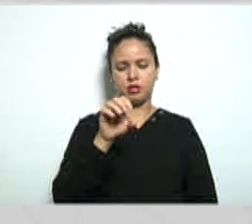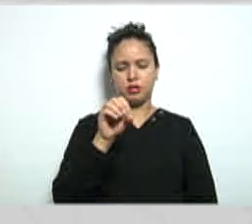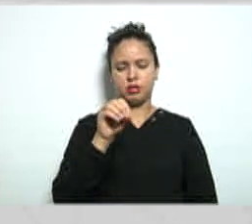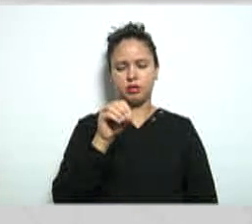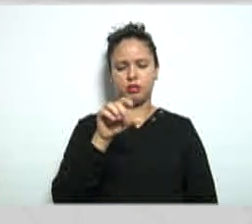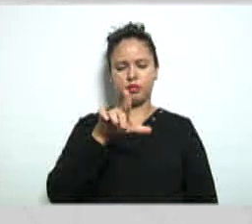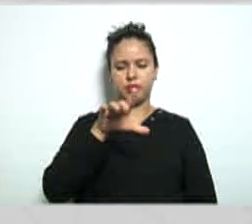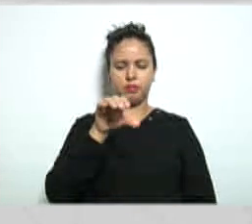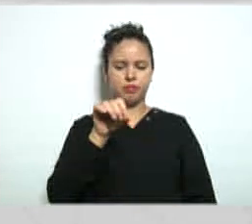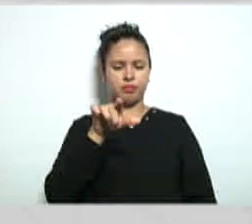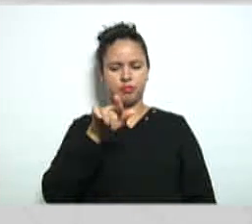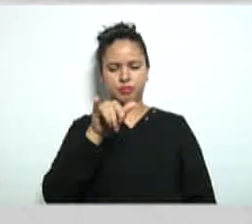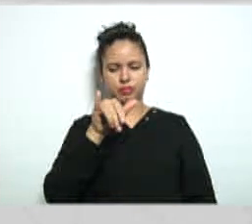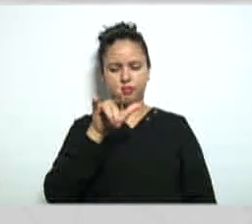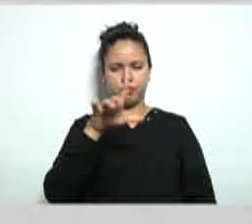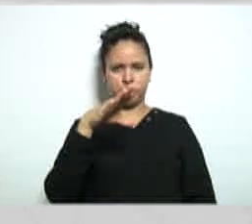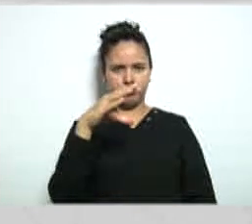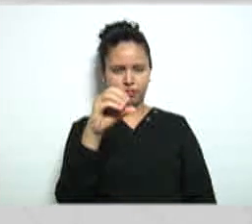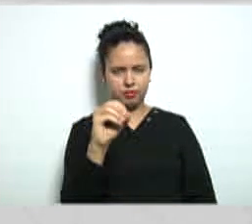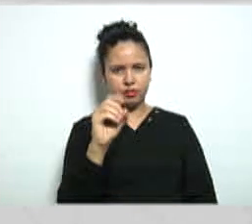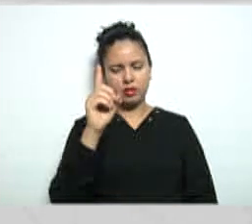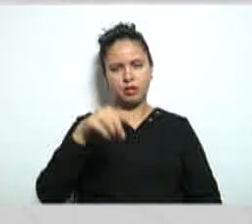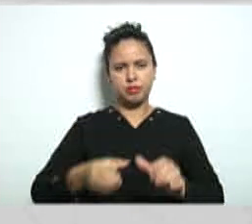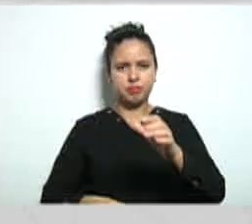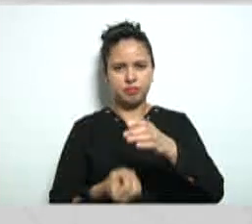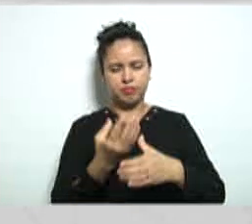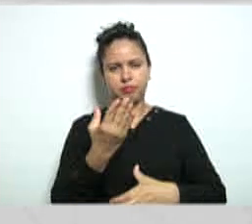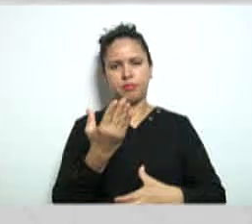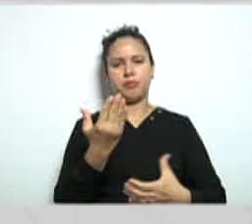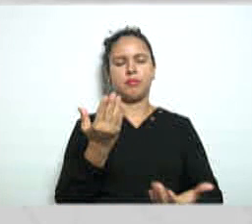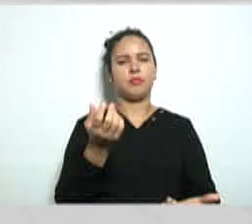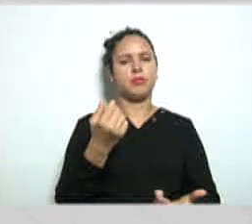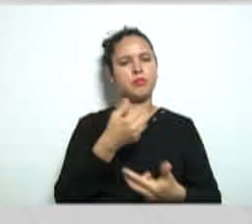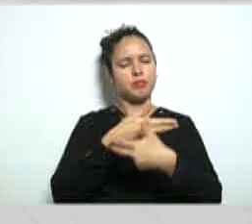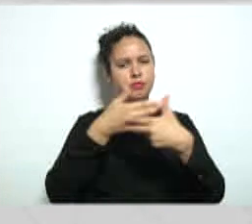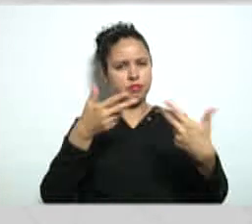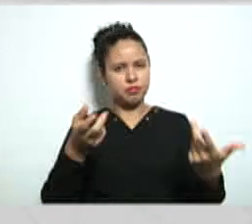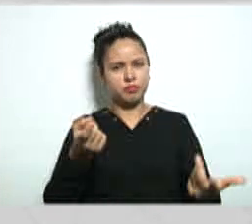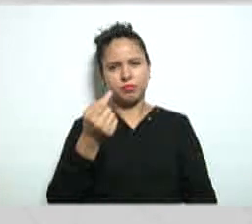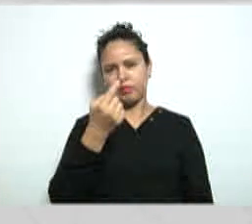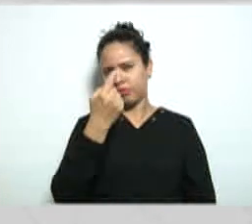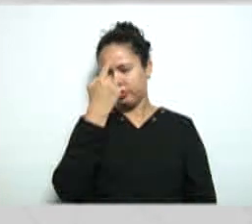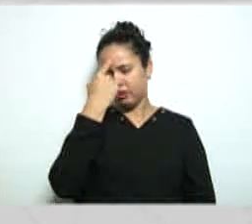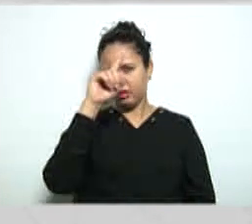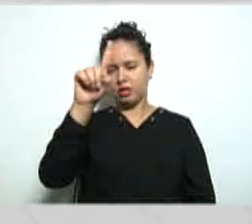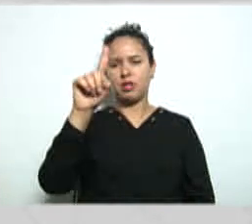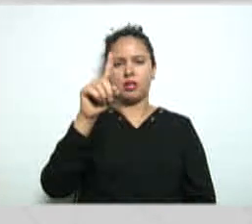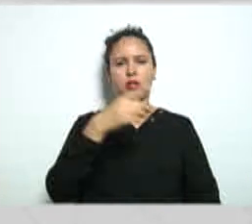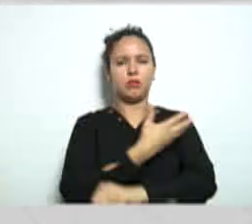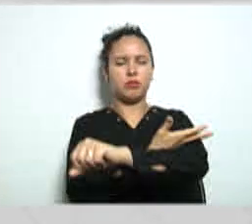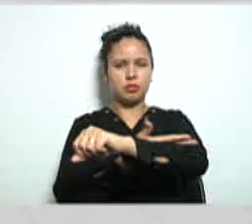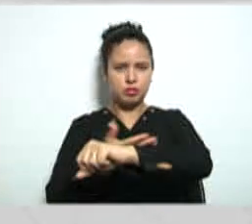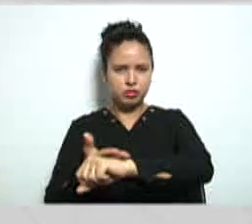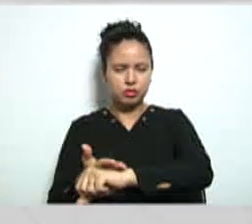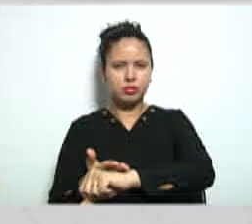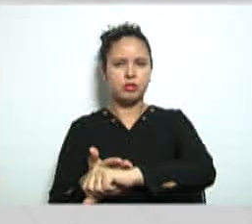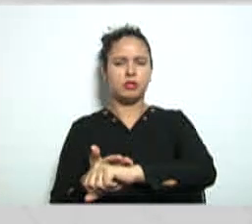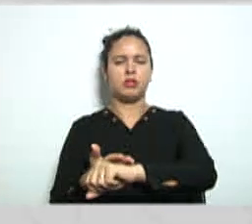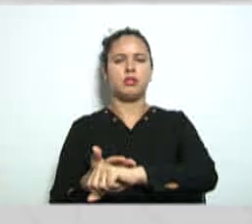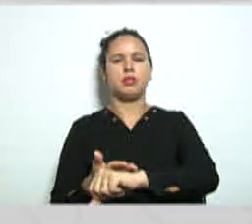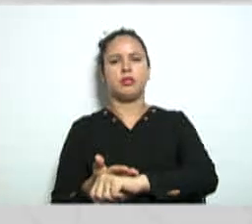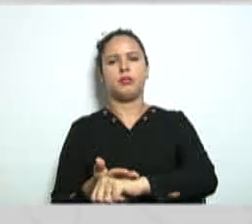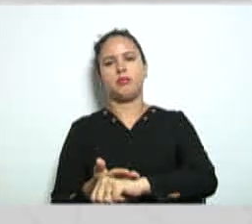de tradições, costumes e ideias que devem ser entendidas como naturais e que, por isso, devem